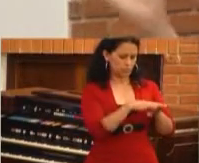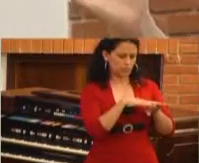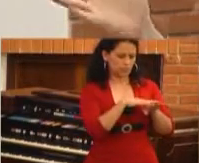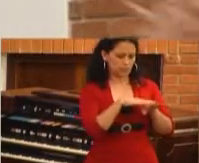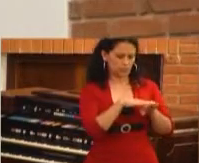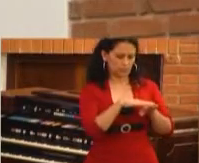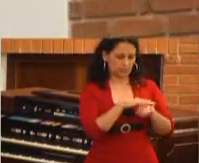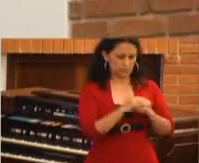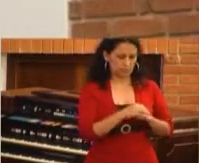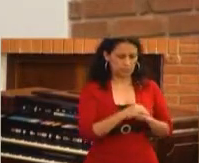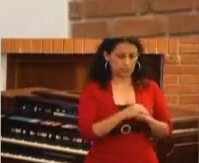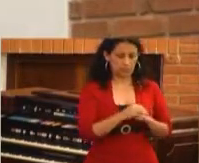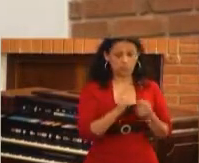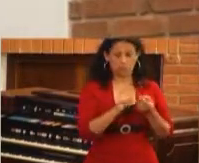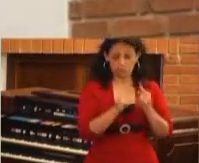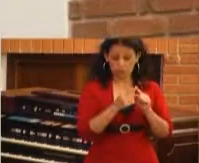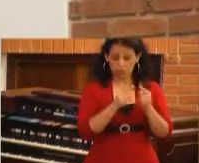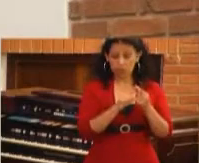Marcamos o dia.